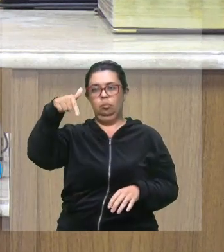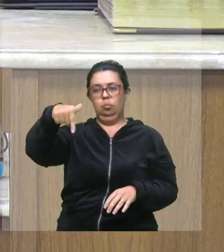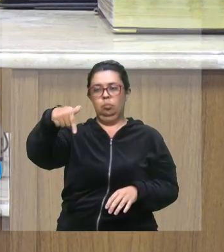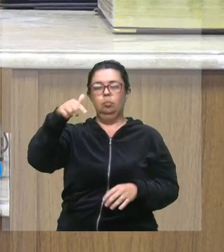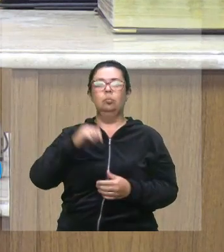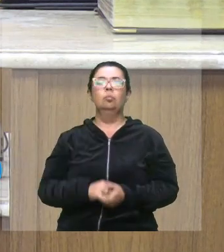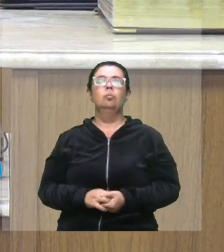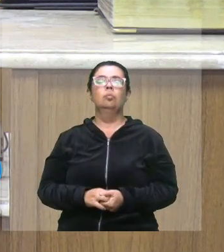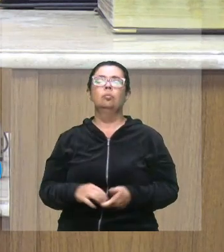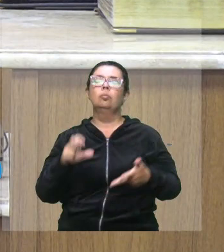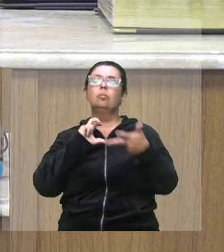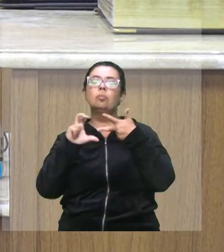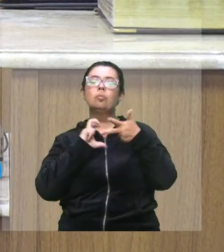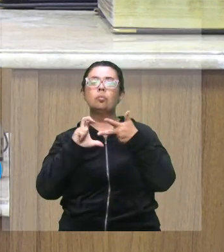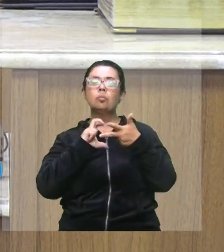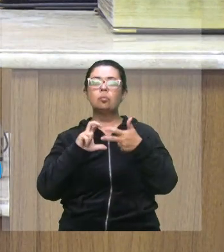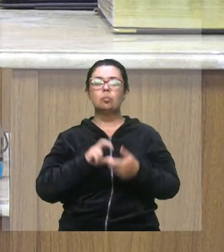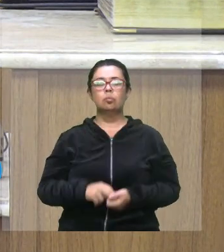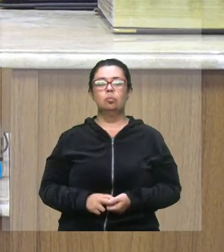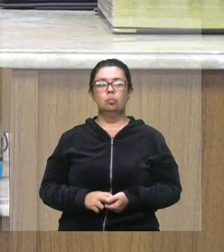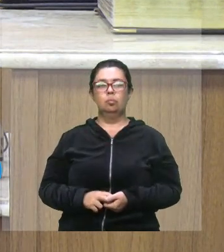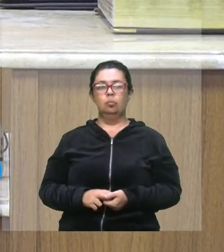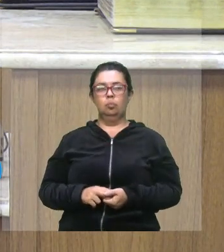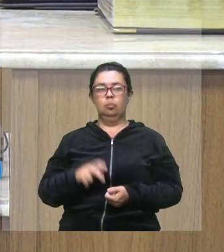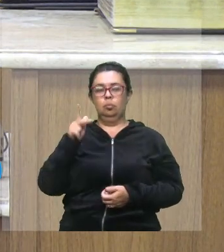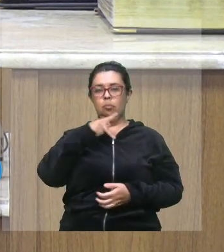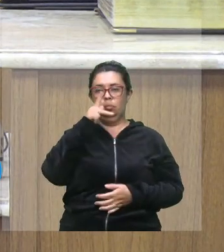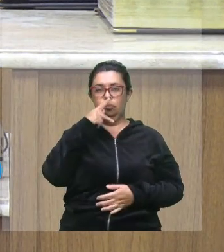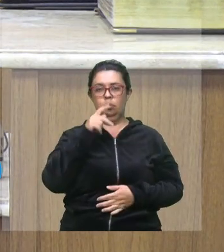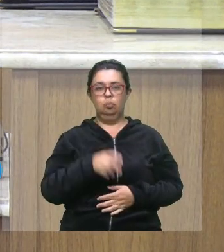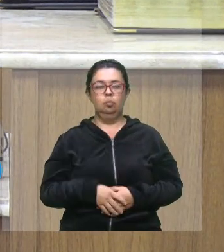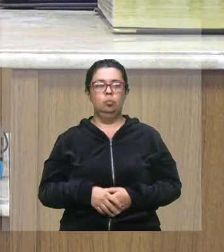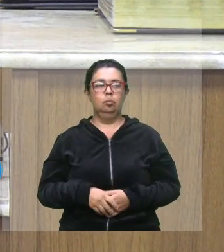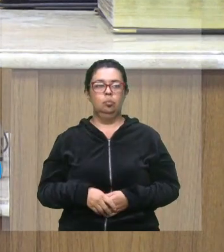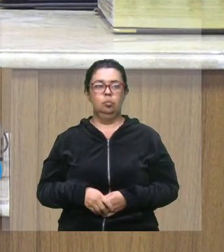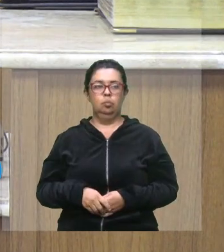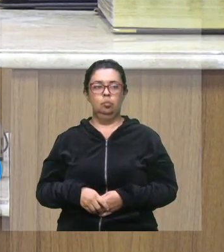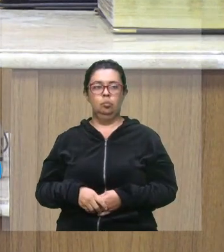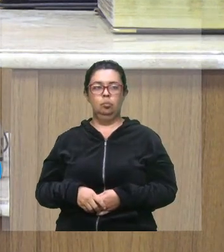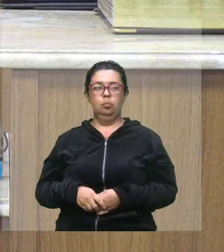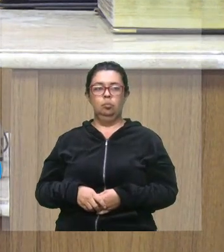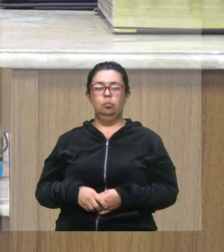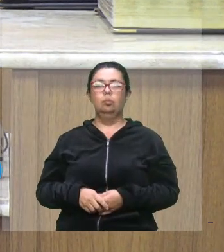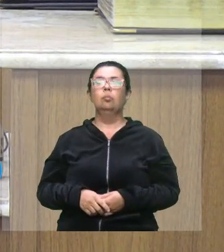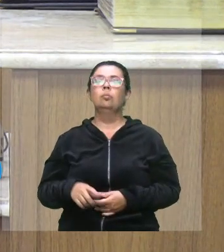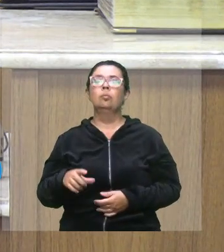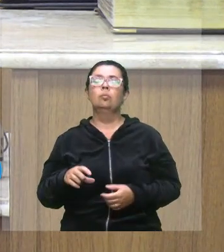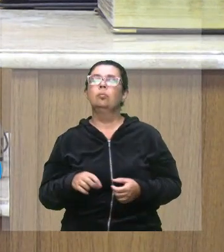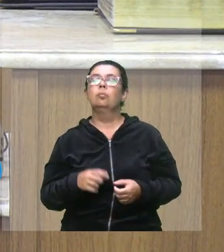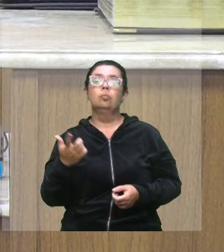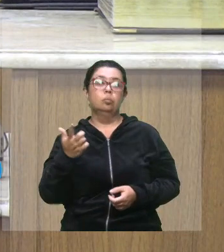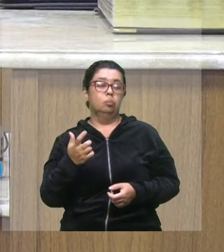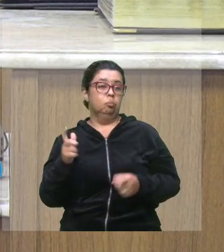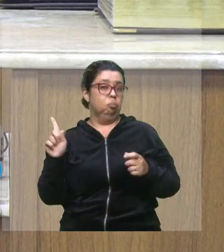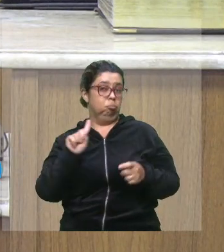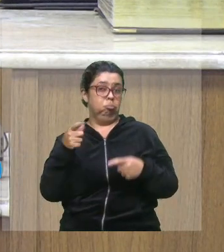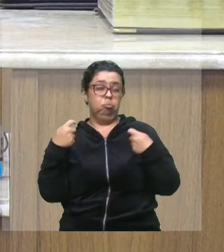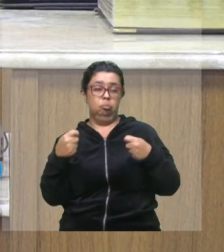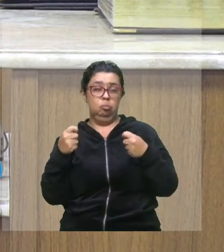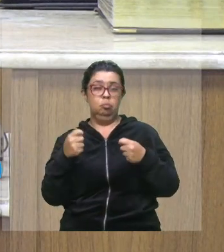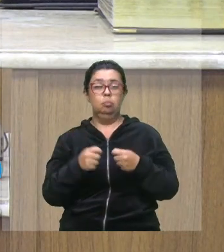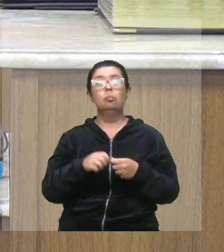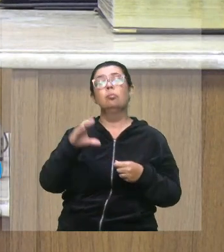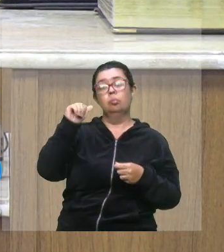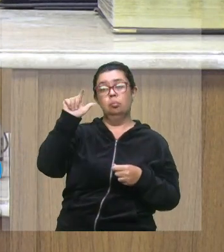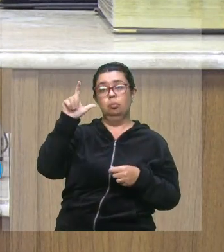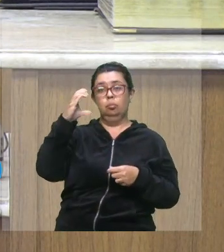9.357/2024 do Poder Executivo dispõe sobre a liberação de caução oferecida pela empresa Construir